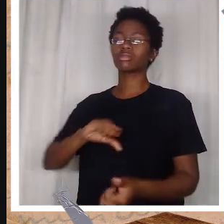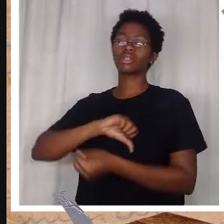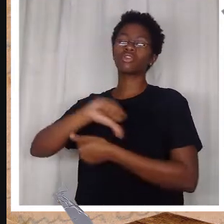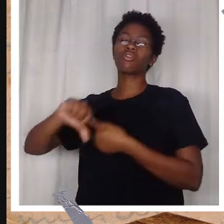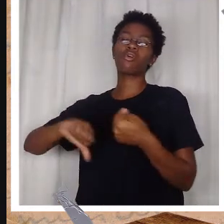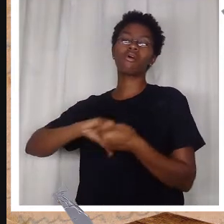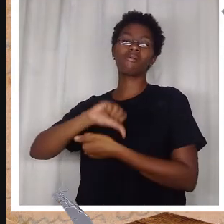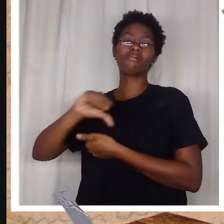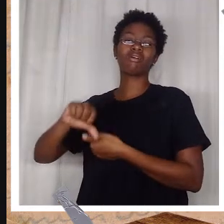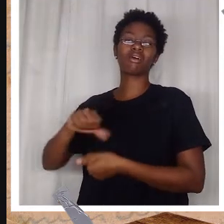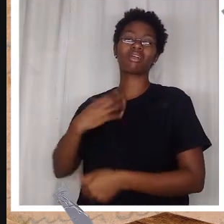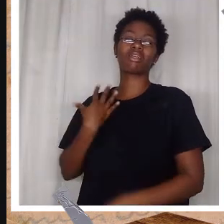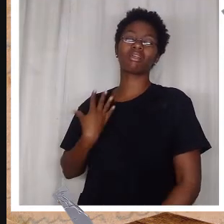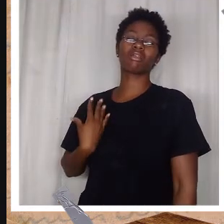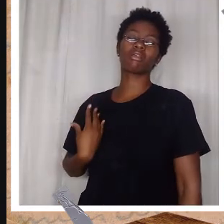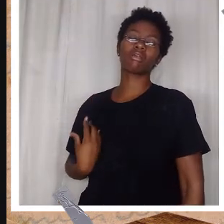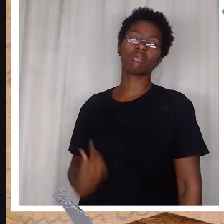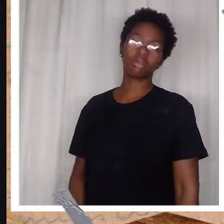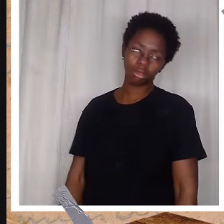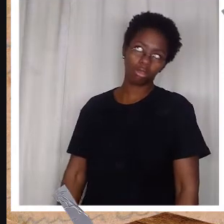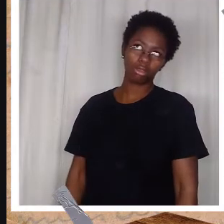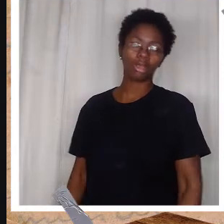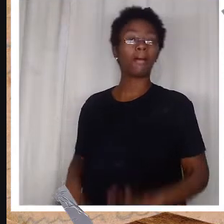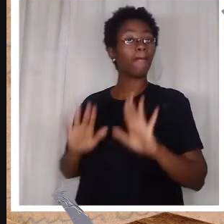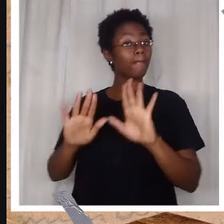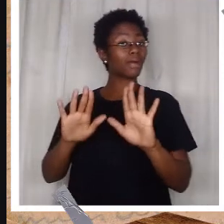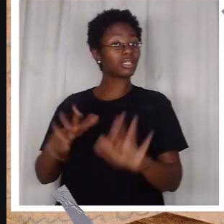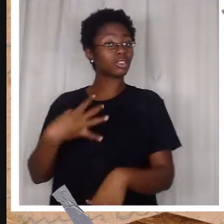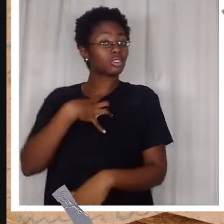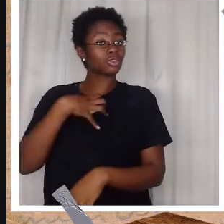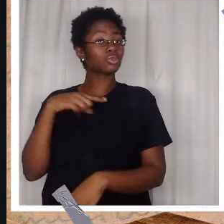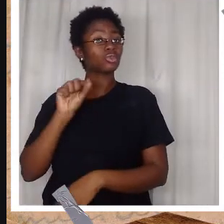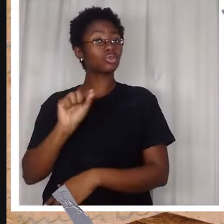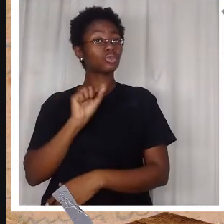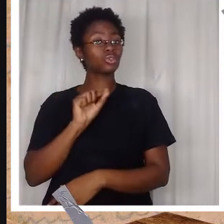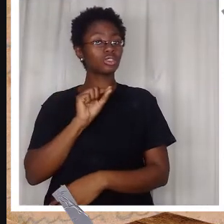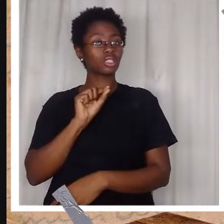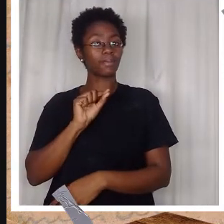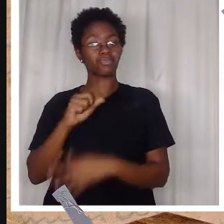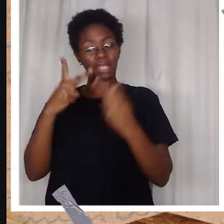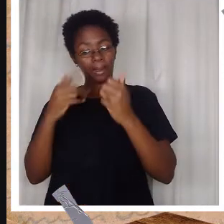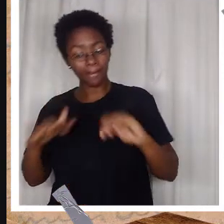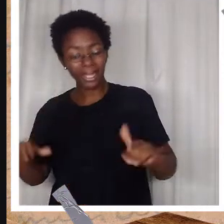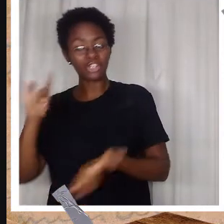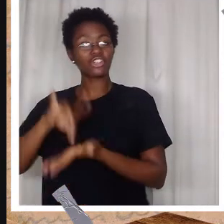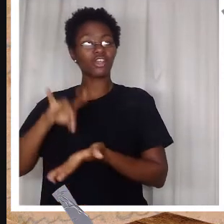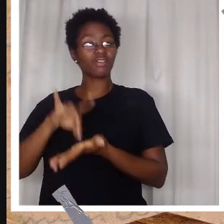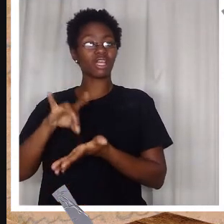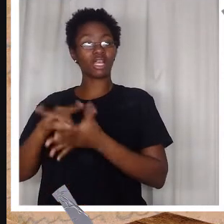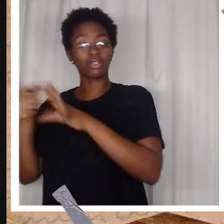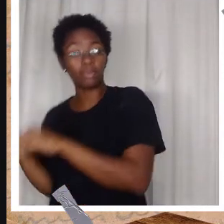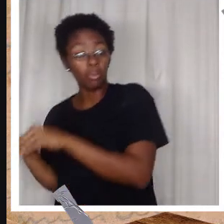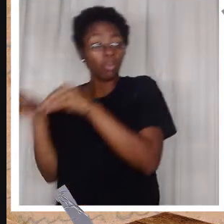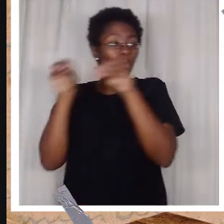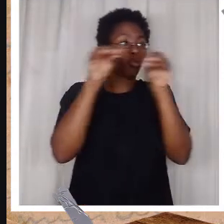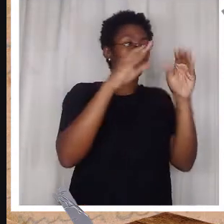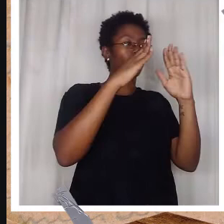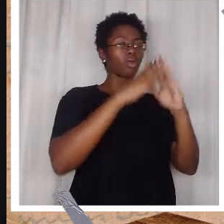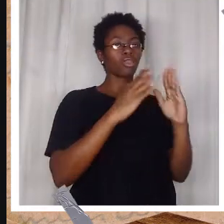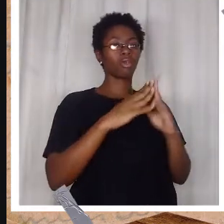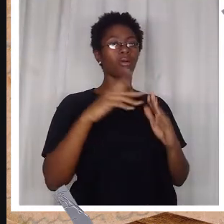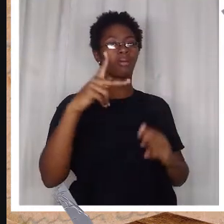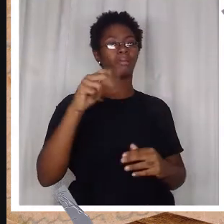tenho uma sensação de que ela só realmente conseguiu encontrar a paz quando ela se mudou para Parelheiros.